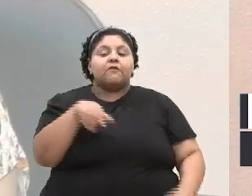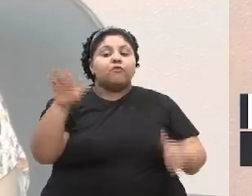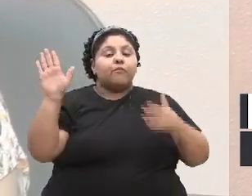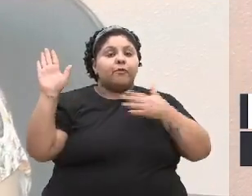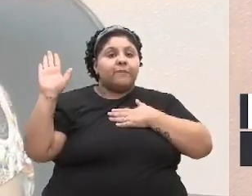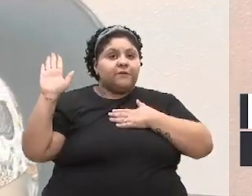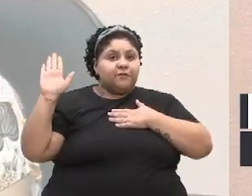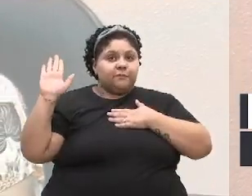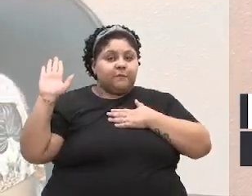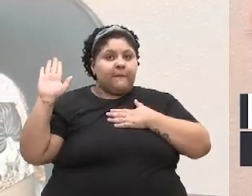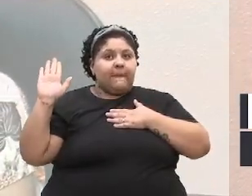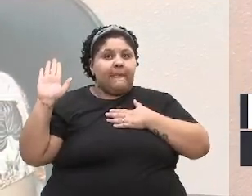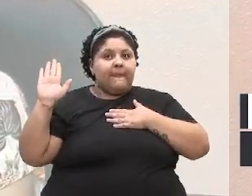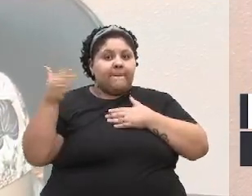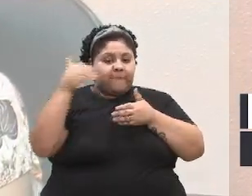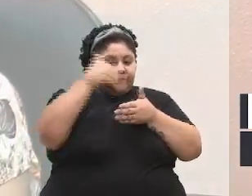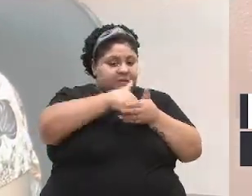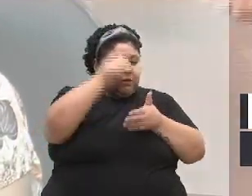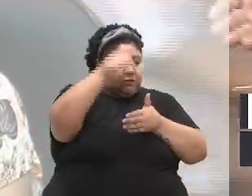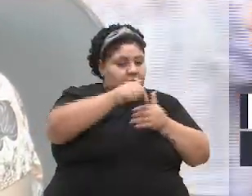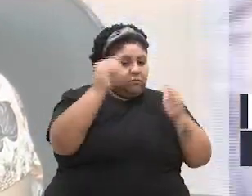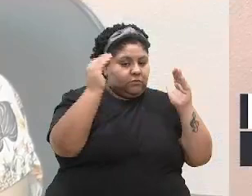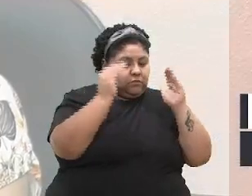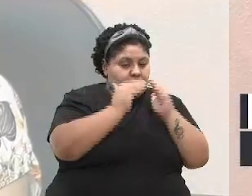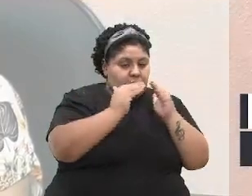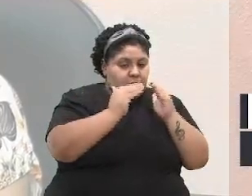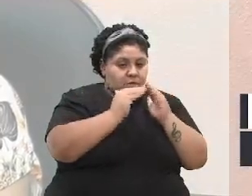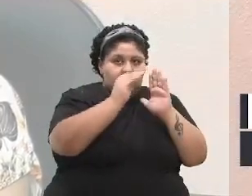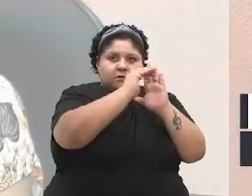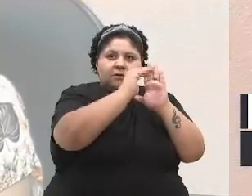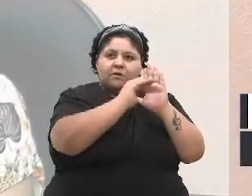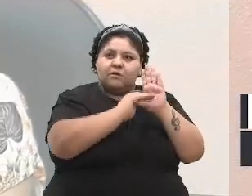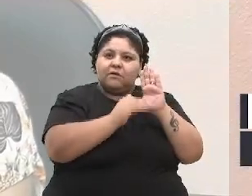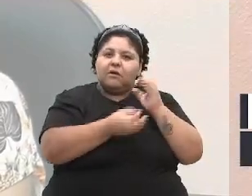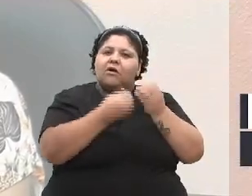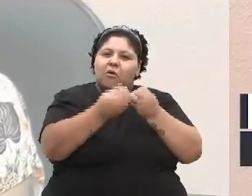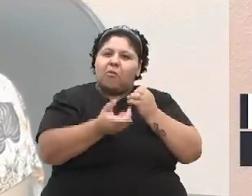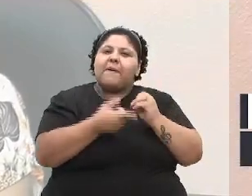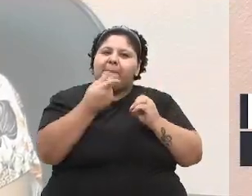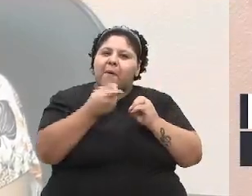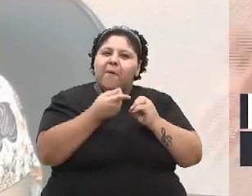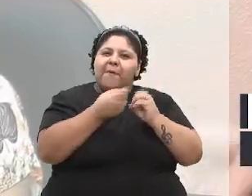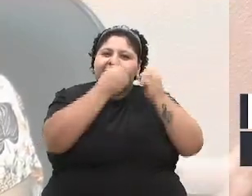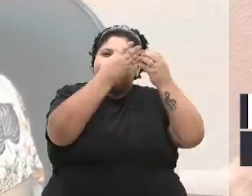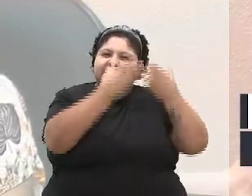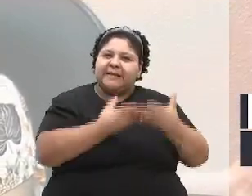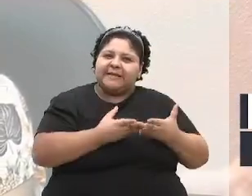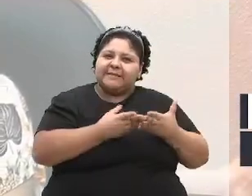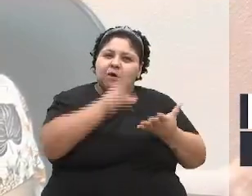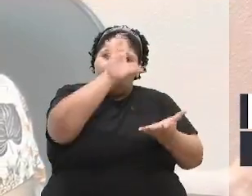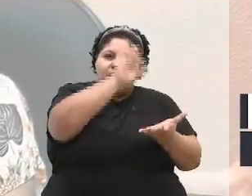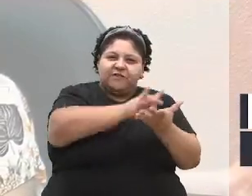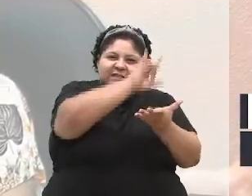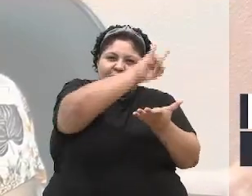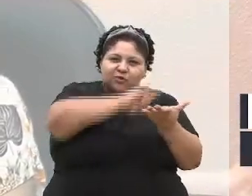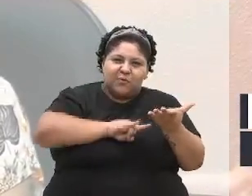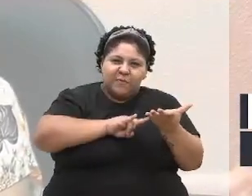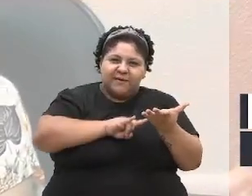prometido, dentro desta casa, que está nos anais, como é bom os anais da casa, né? Eu sempre digo isso, falei aqui